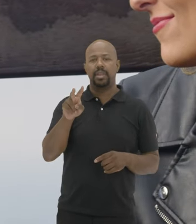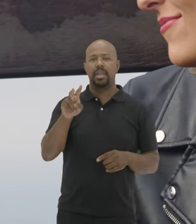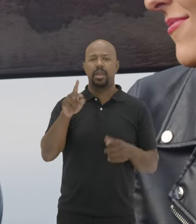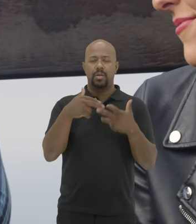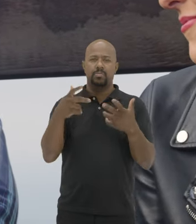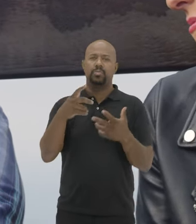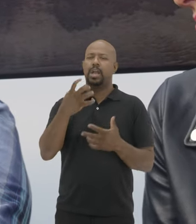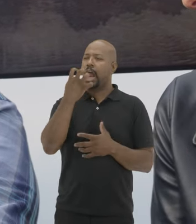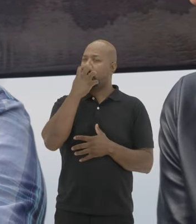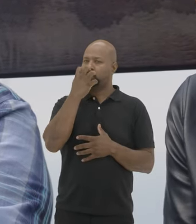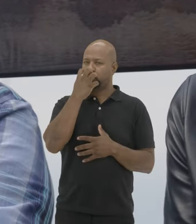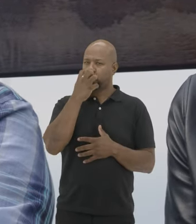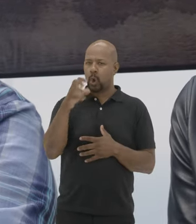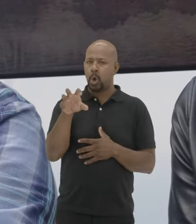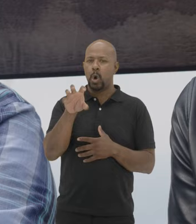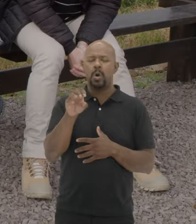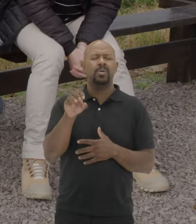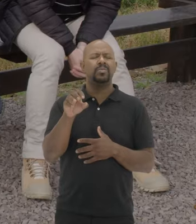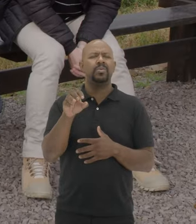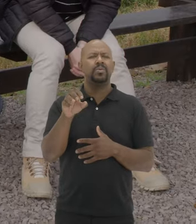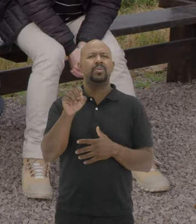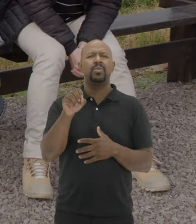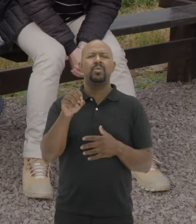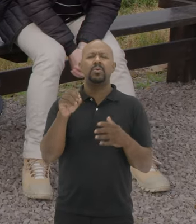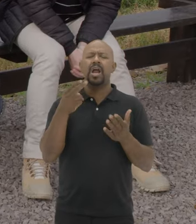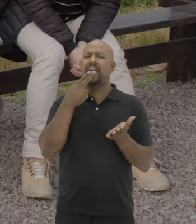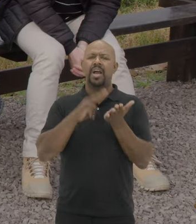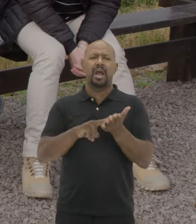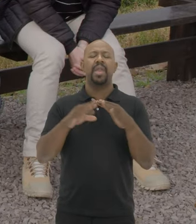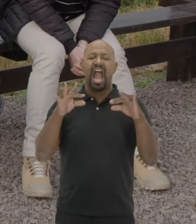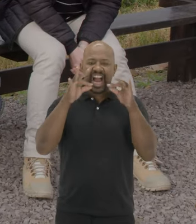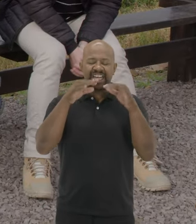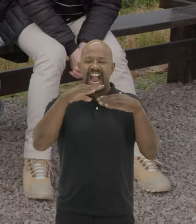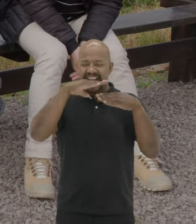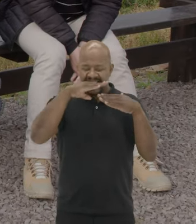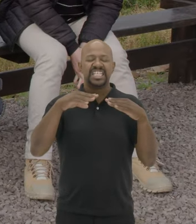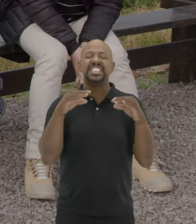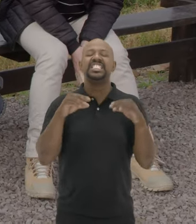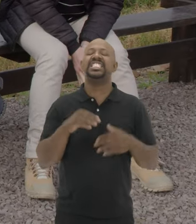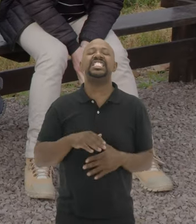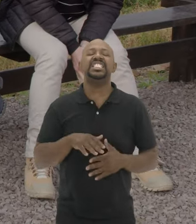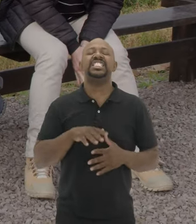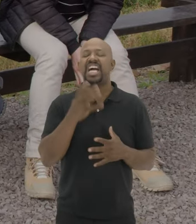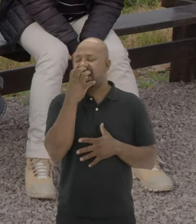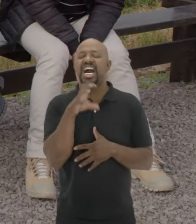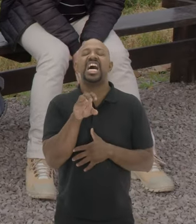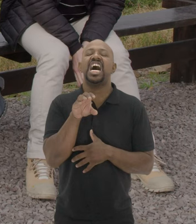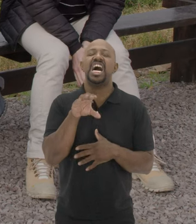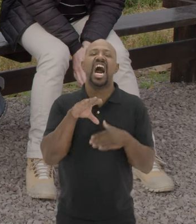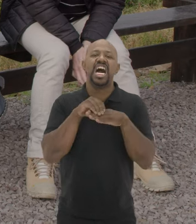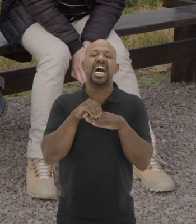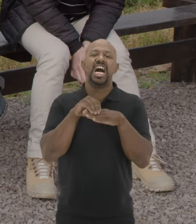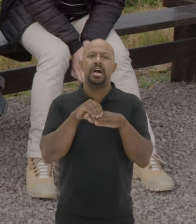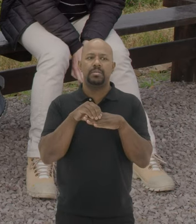Ela via muito seguido um cachorro com um envelope na boca. Digamos, parecia um envelope, né? E o cachorro, né, era